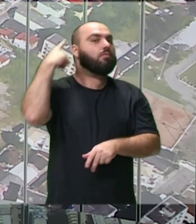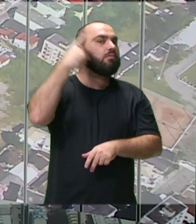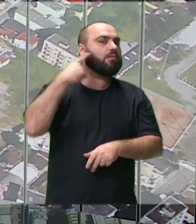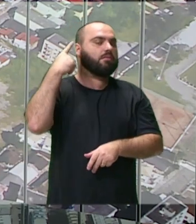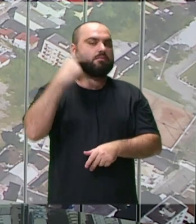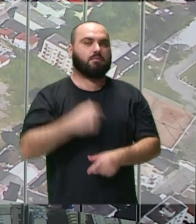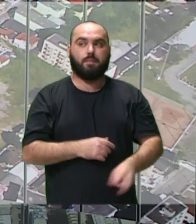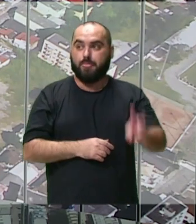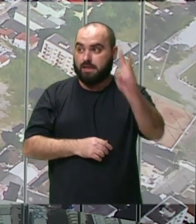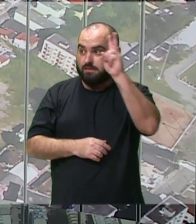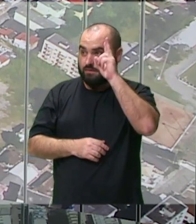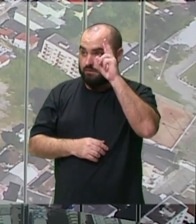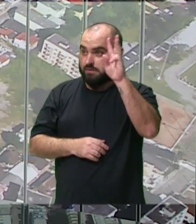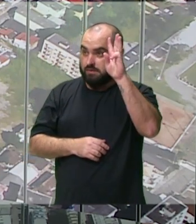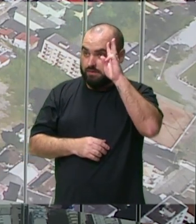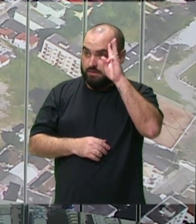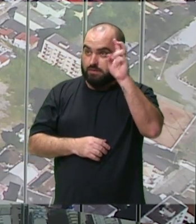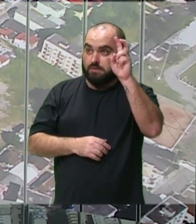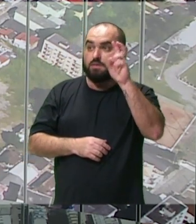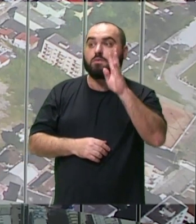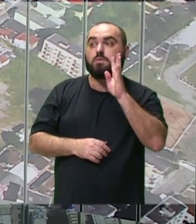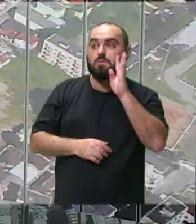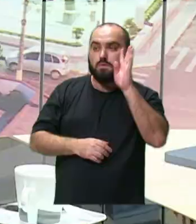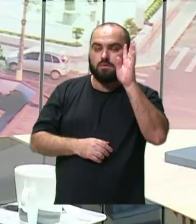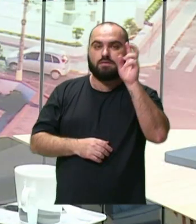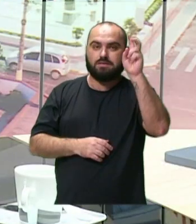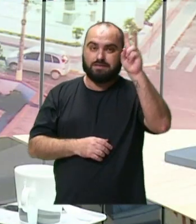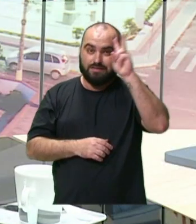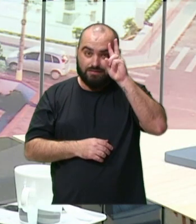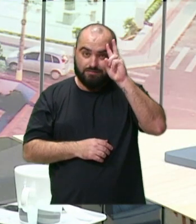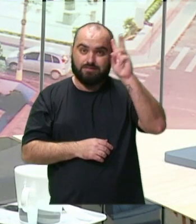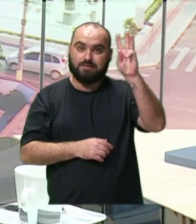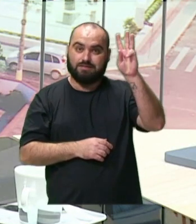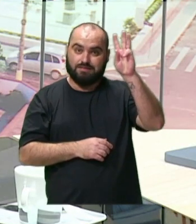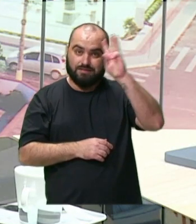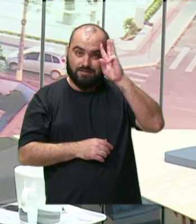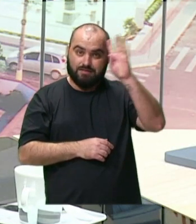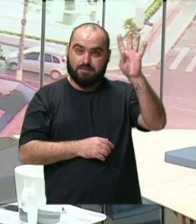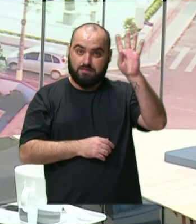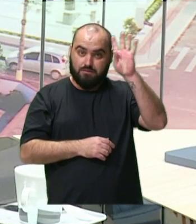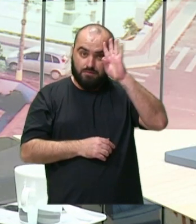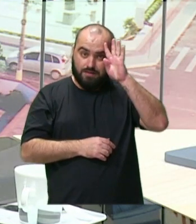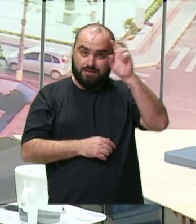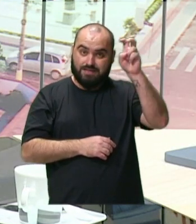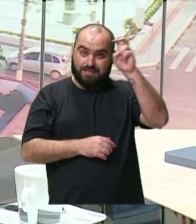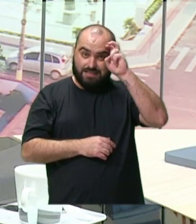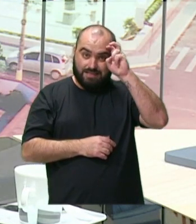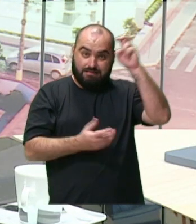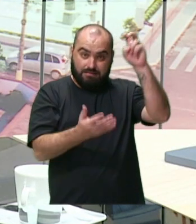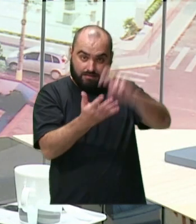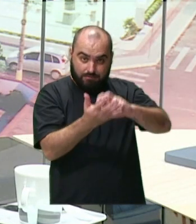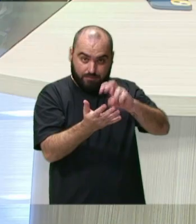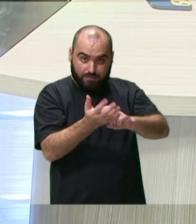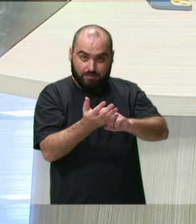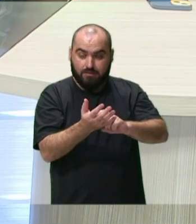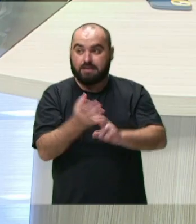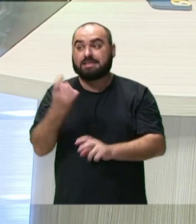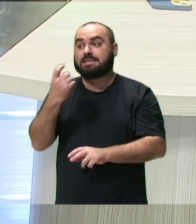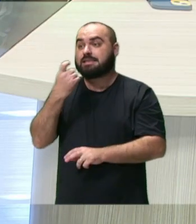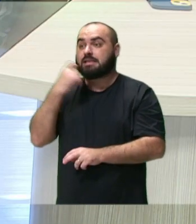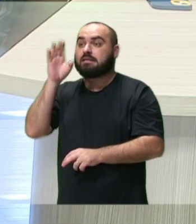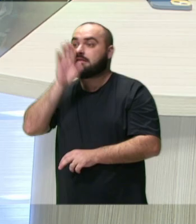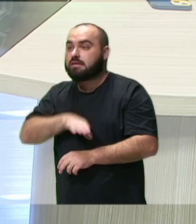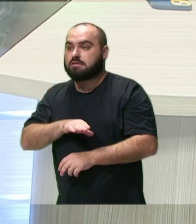segunda, terça, quarta e quinta pela manhã, sexta pela manhã e à tarde, né? Exatamente, 2 turmas para fechar 1.200 meninas. São